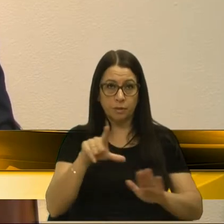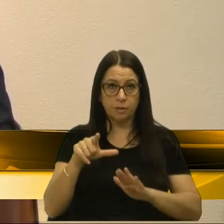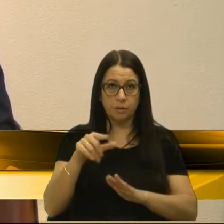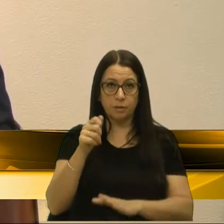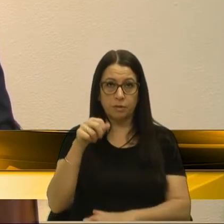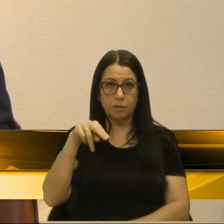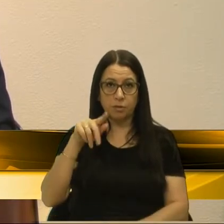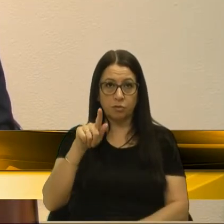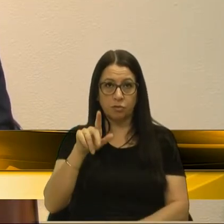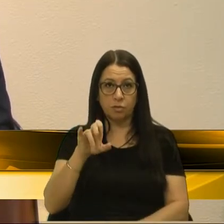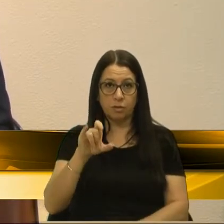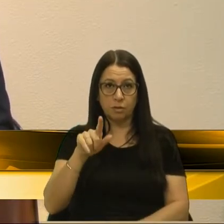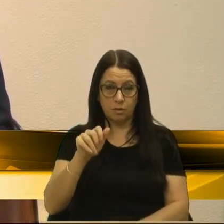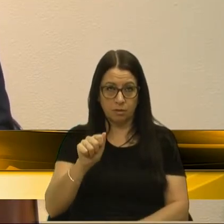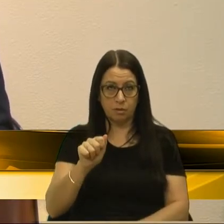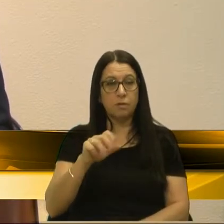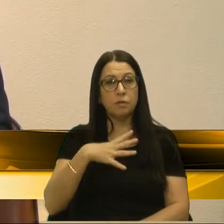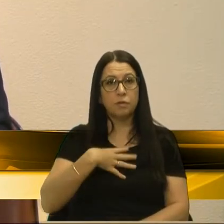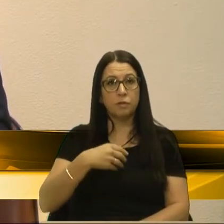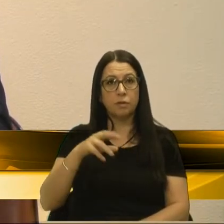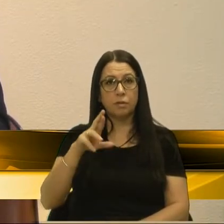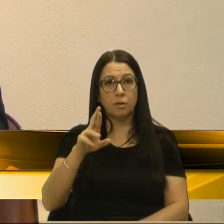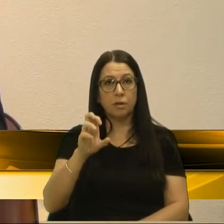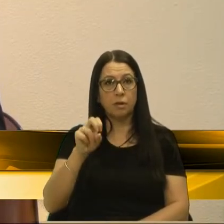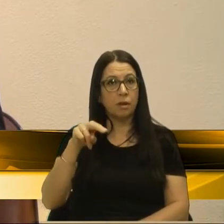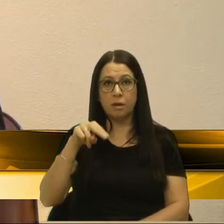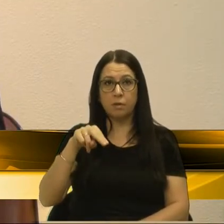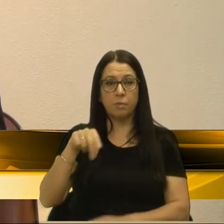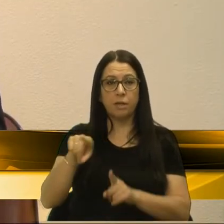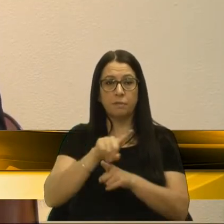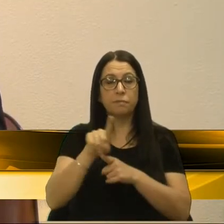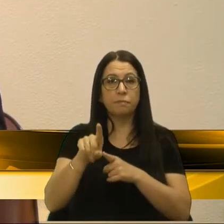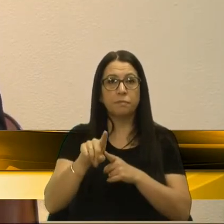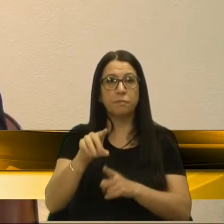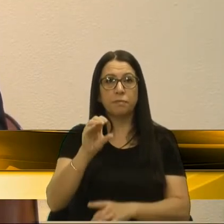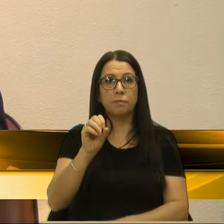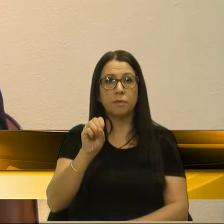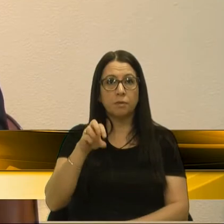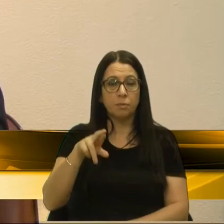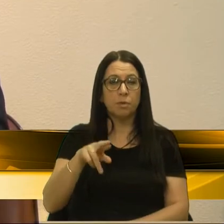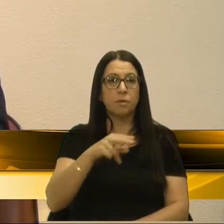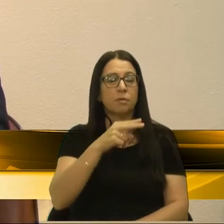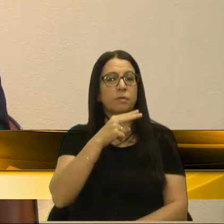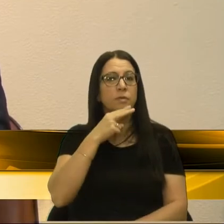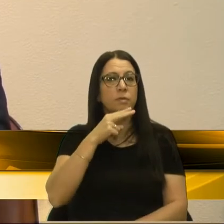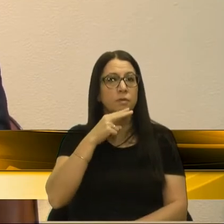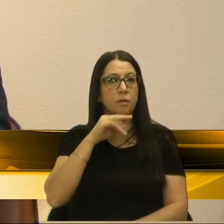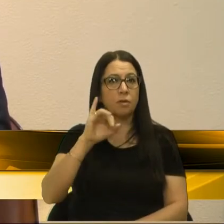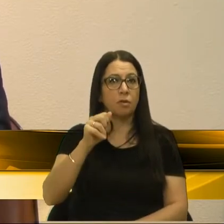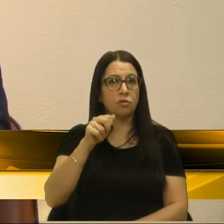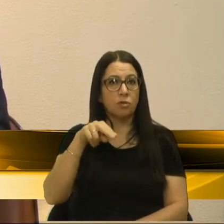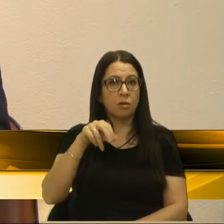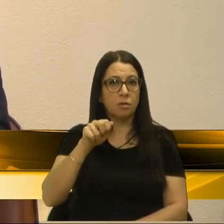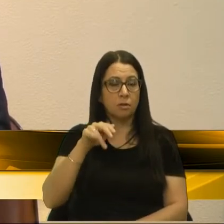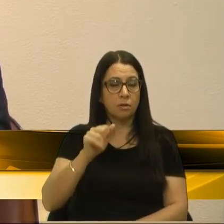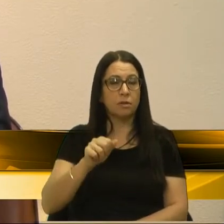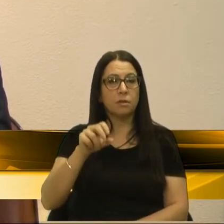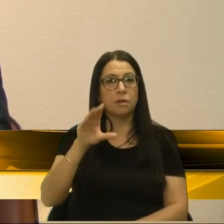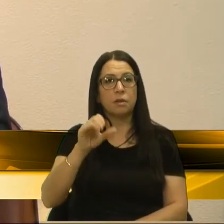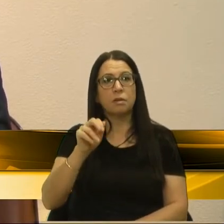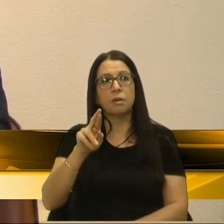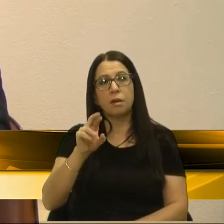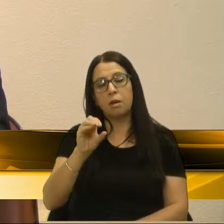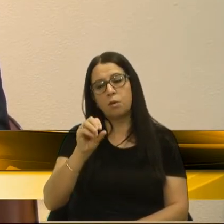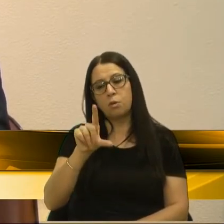Angelina. Deixa os filhos Renan, a Rosane, o Ronaldo, o Rosmar, os netos Janaína, Caroline, Vinícius,